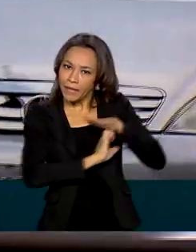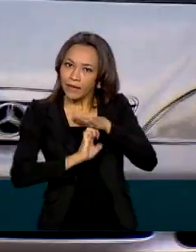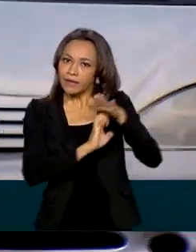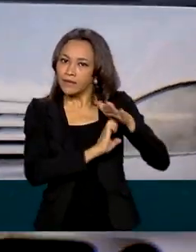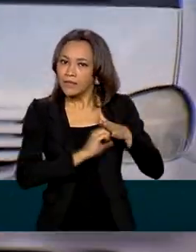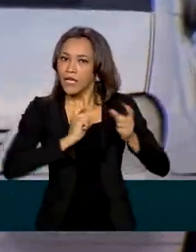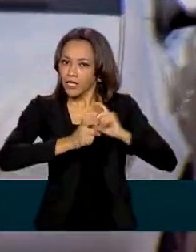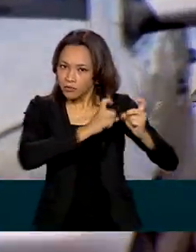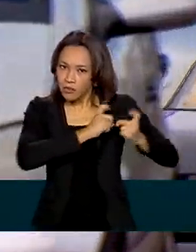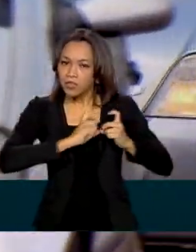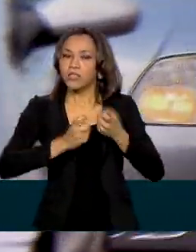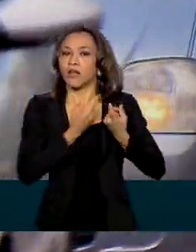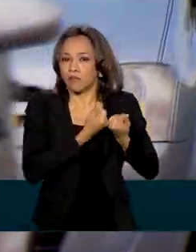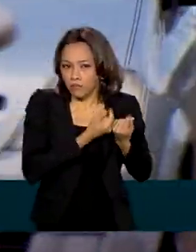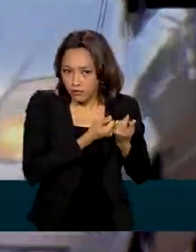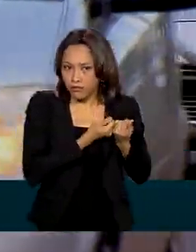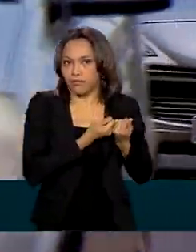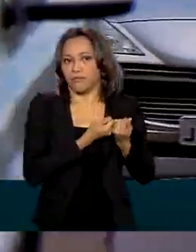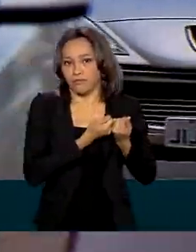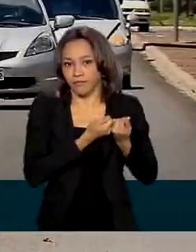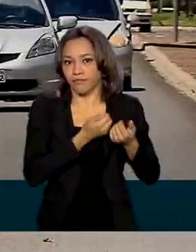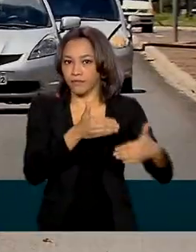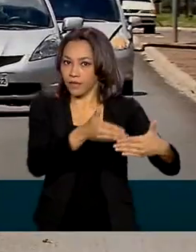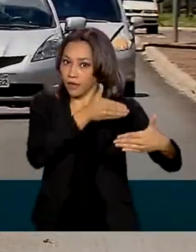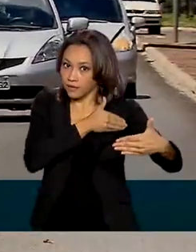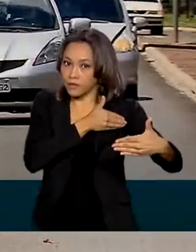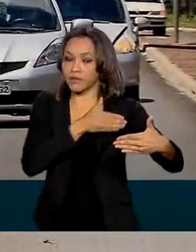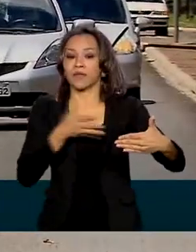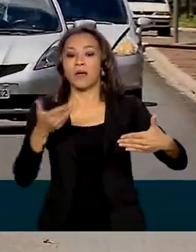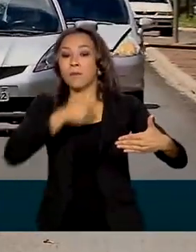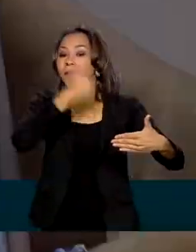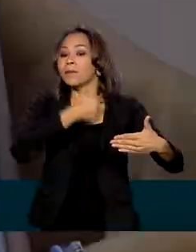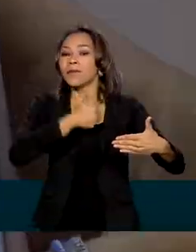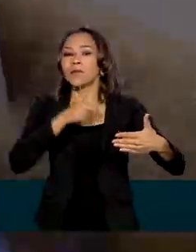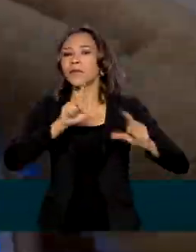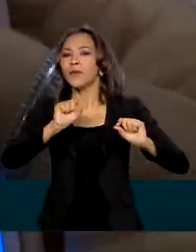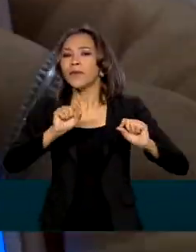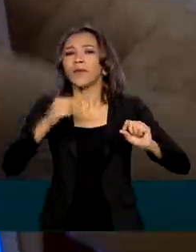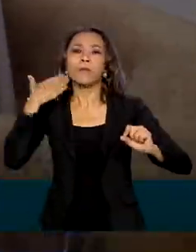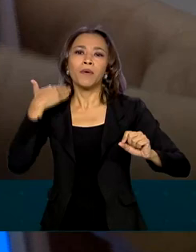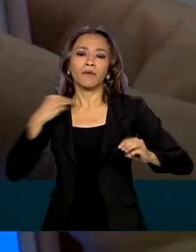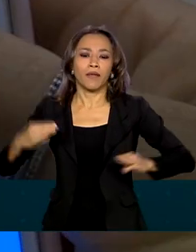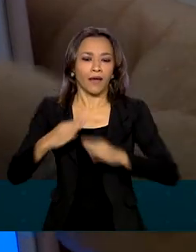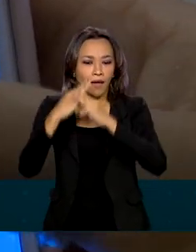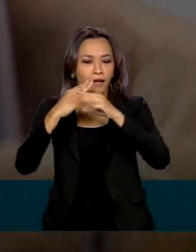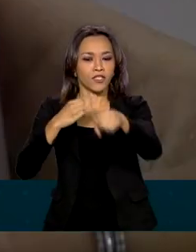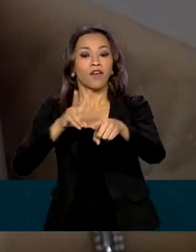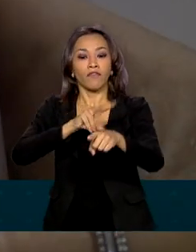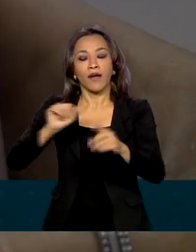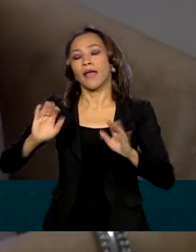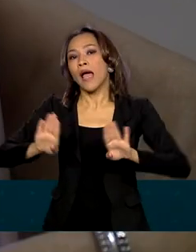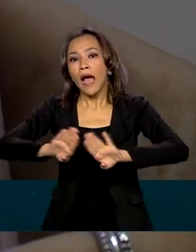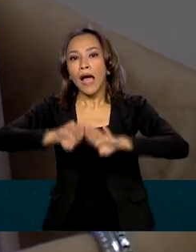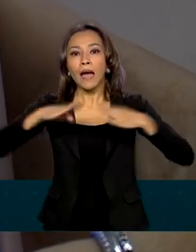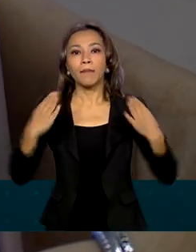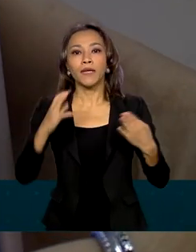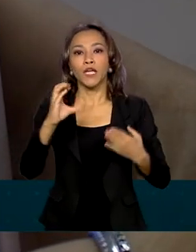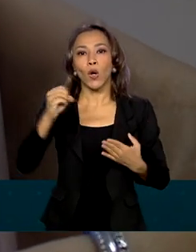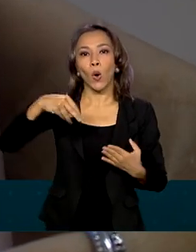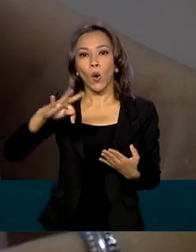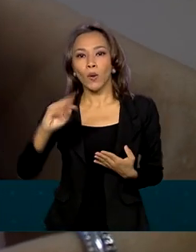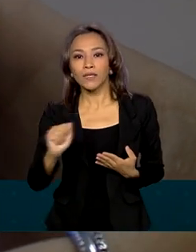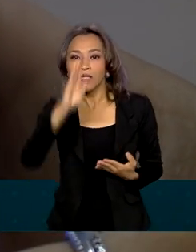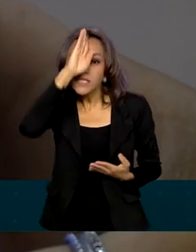privadas administrava o benefício como primeira medida a Caixa vai abrir contas digitais de